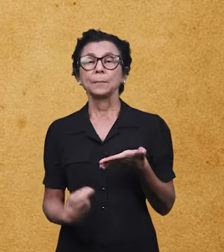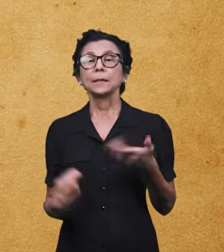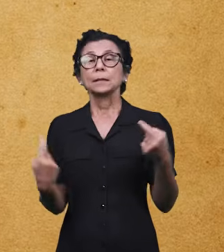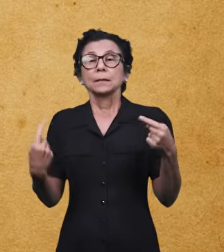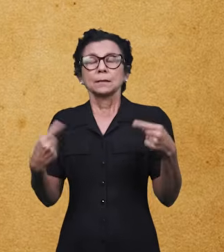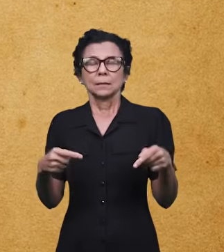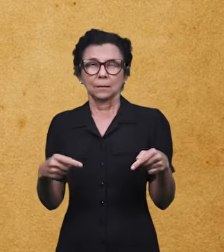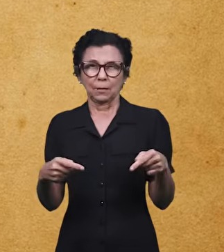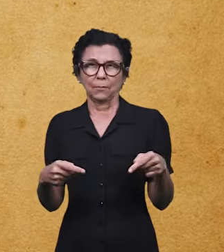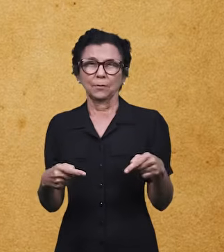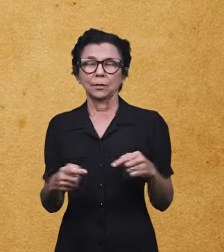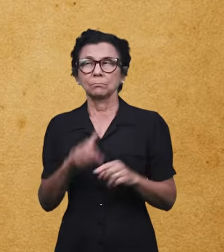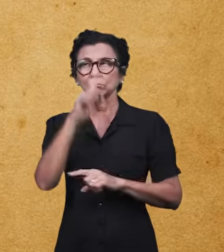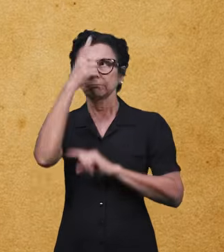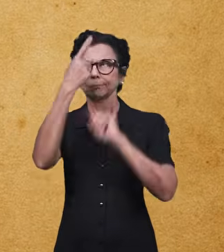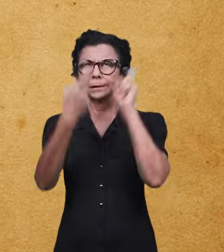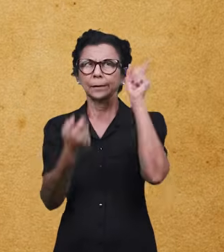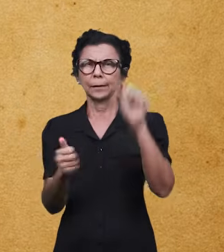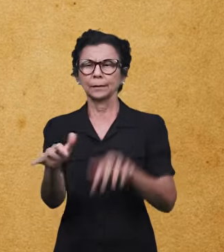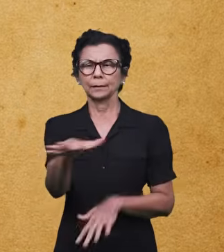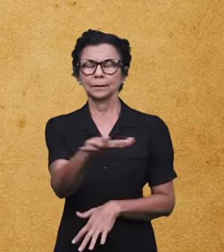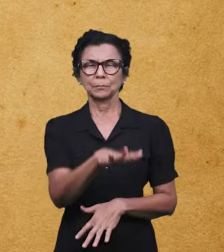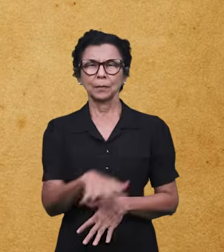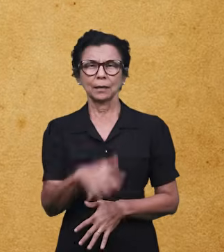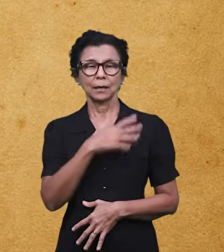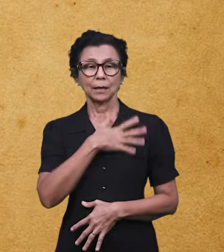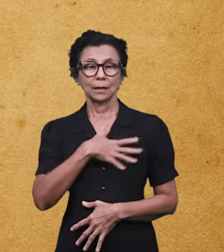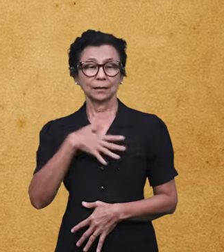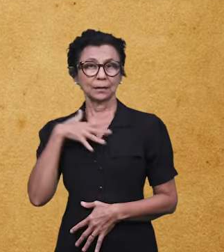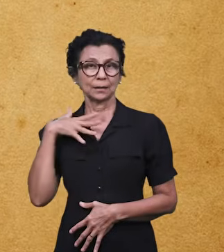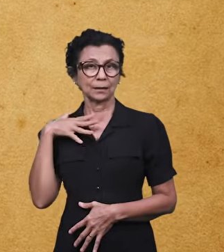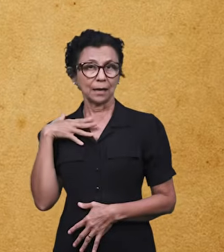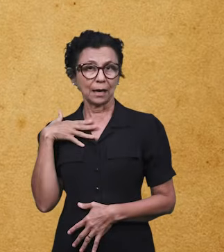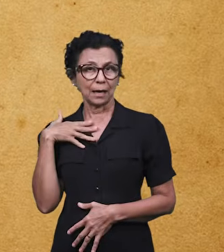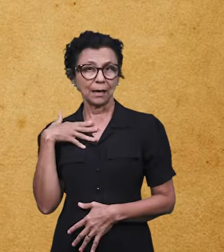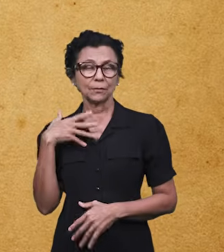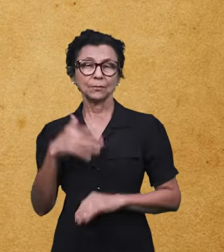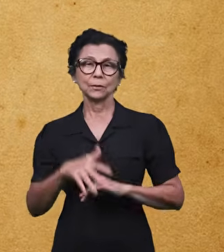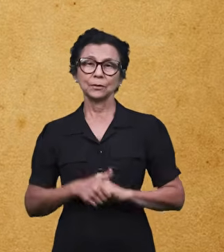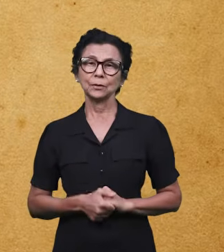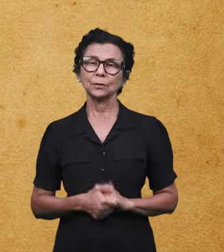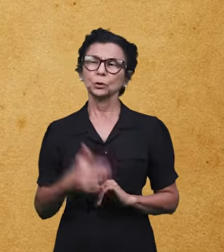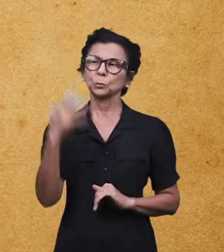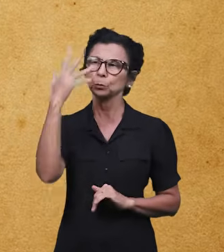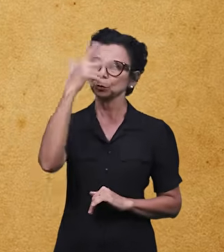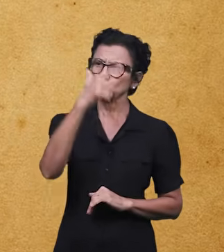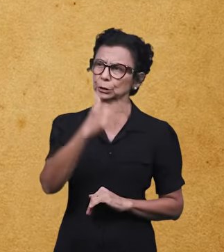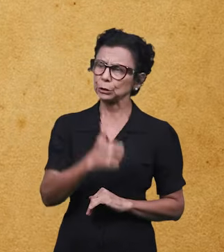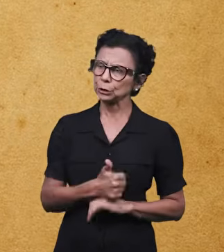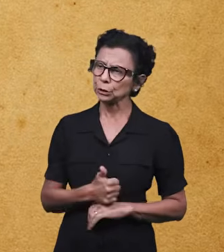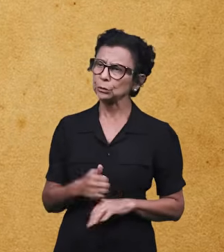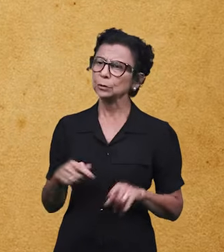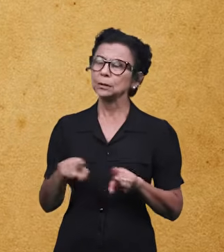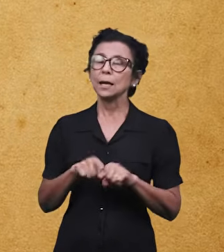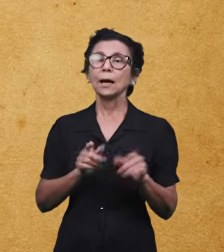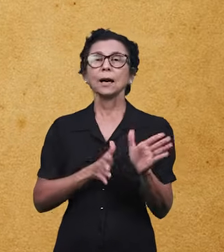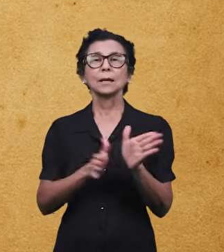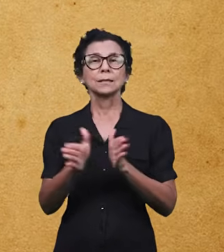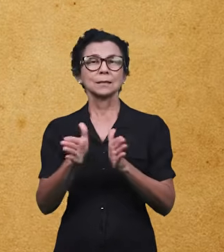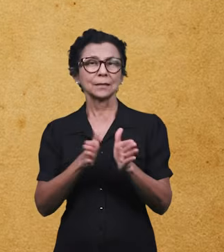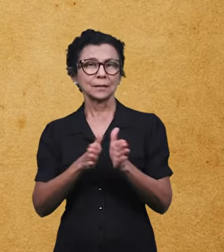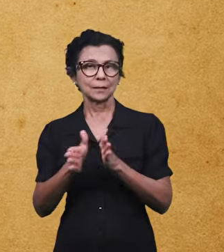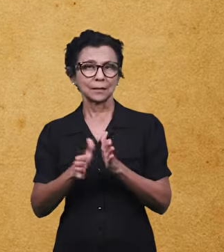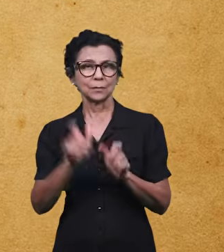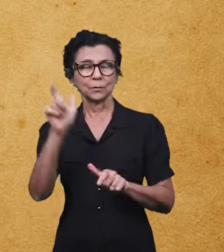certeza, criar espaços que, além de serem agradáveis esteticamente, sejam funcionais para todos aqueles que serão os